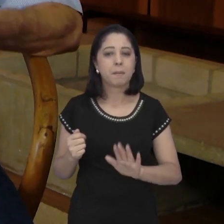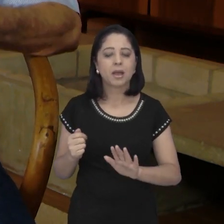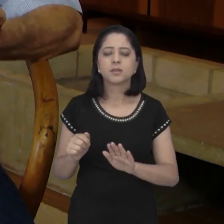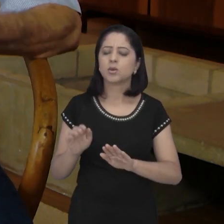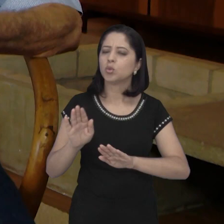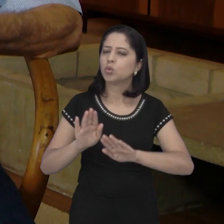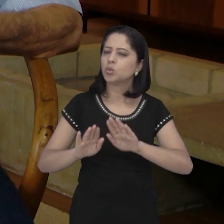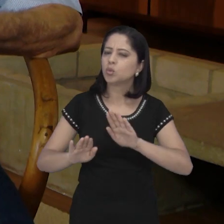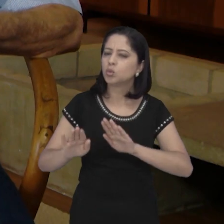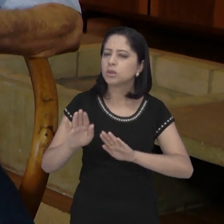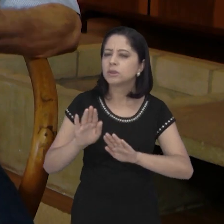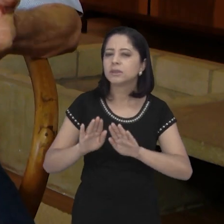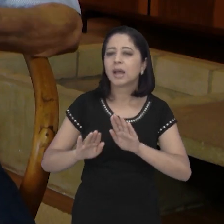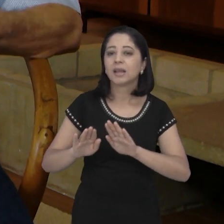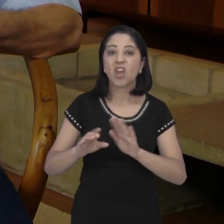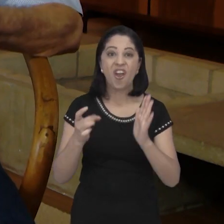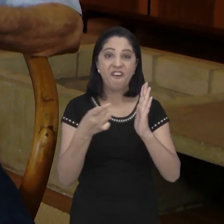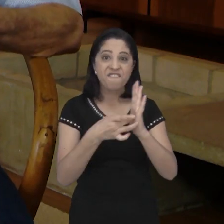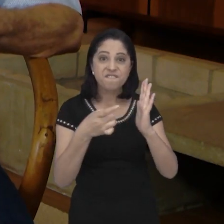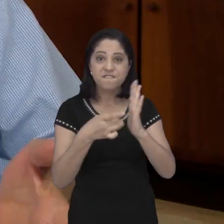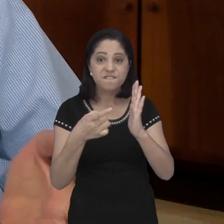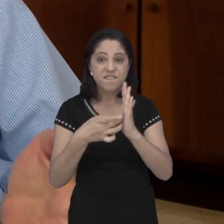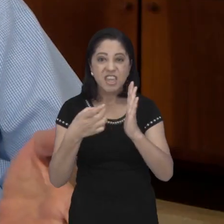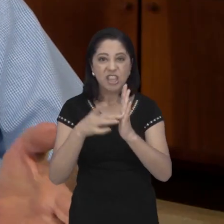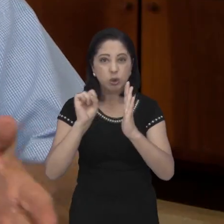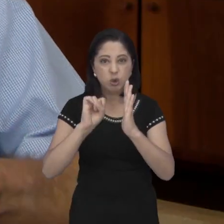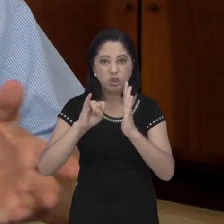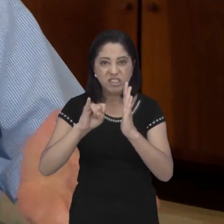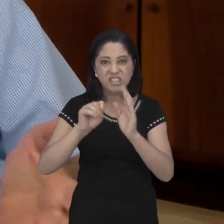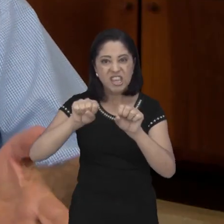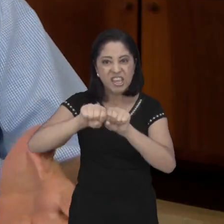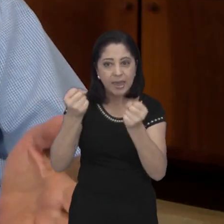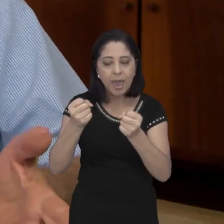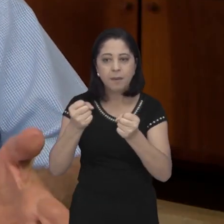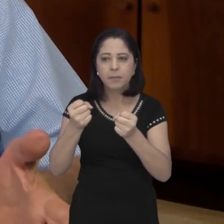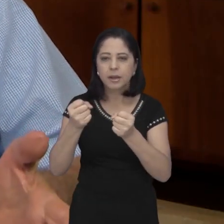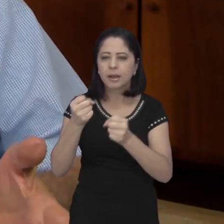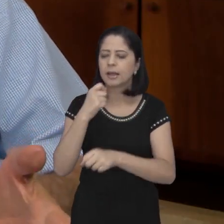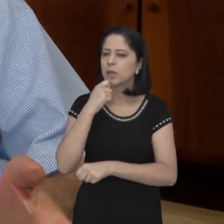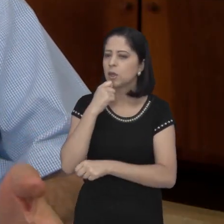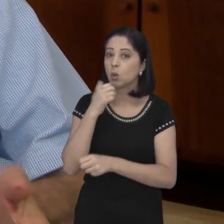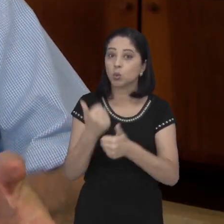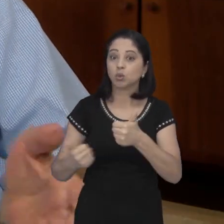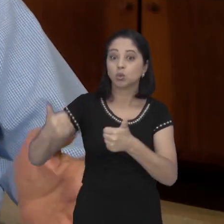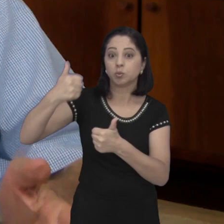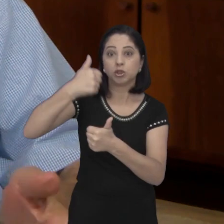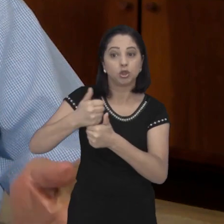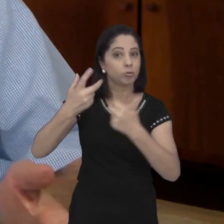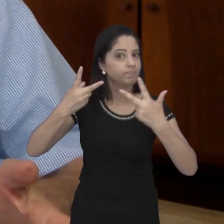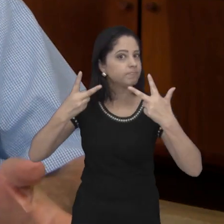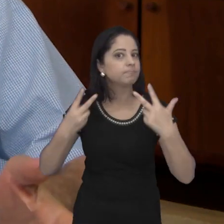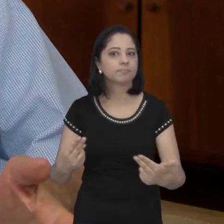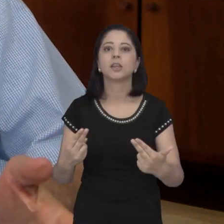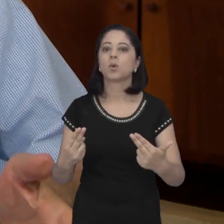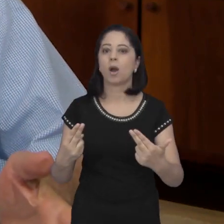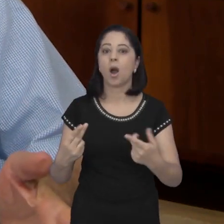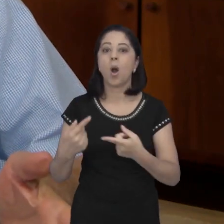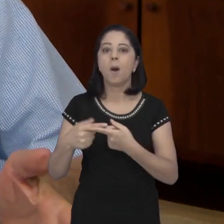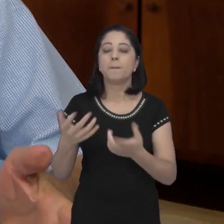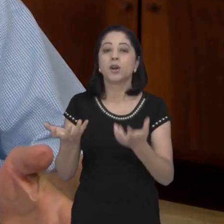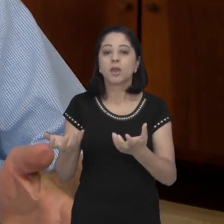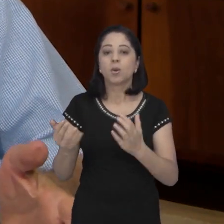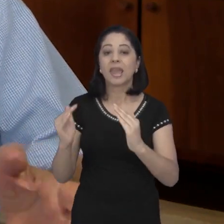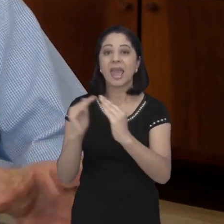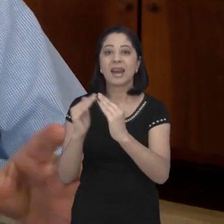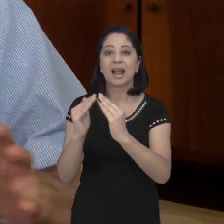tem que ter uma função, senão não acontece no projeto. E o que chama atenção nessa casa é